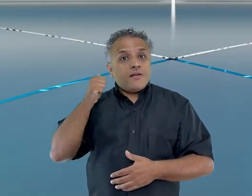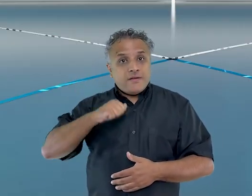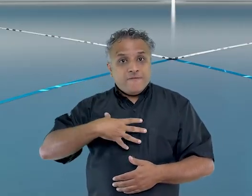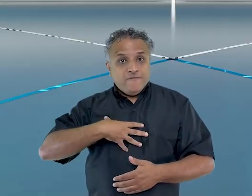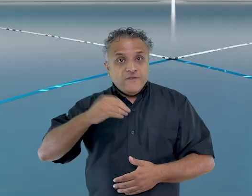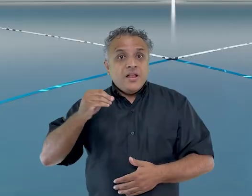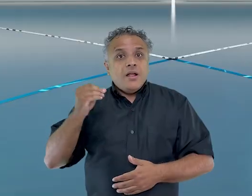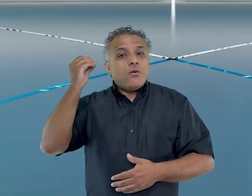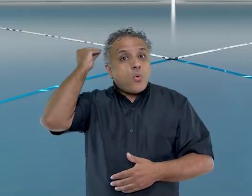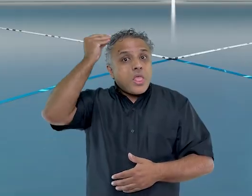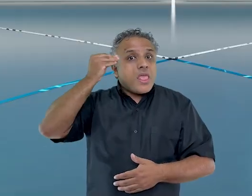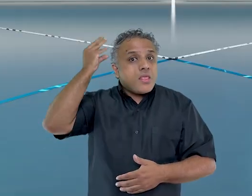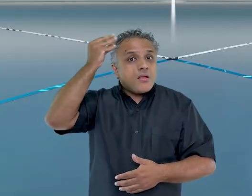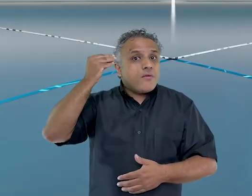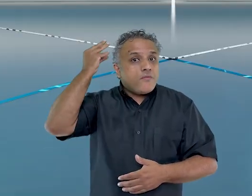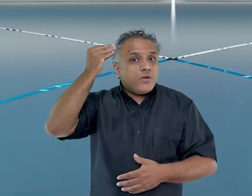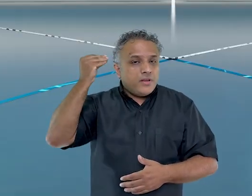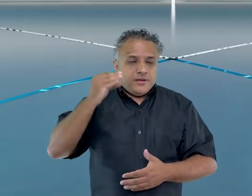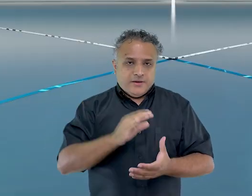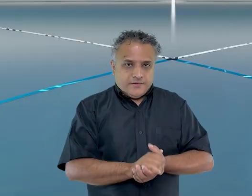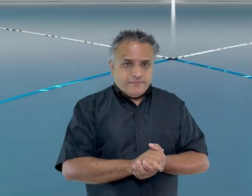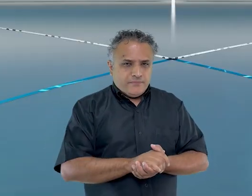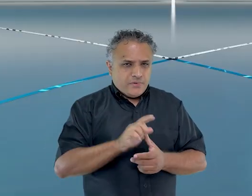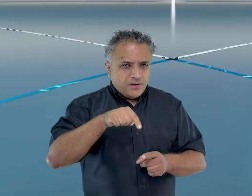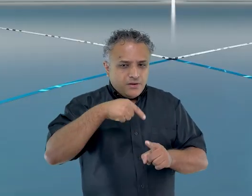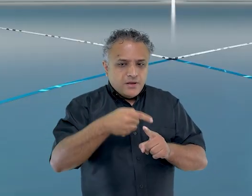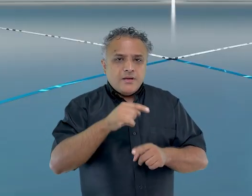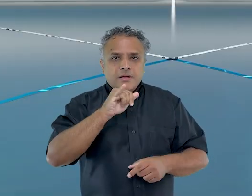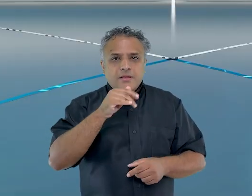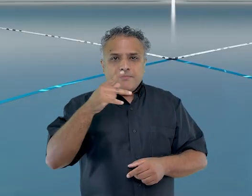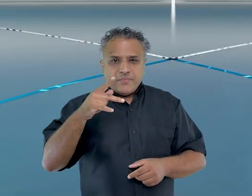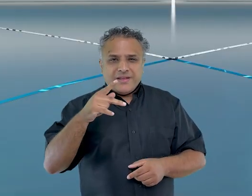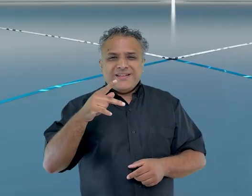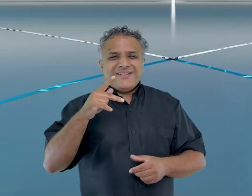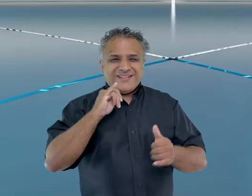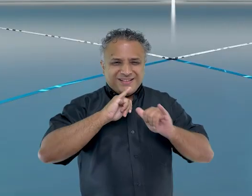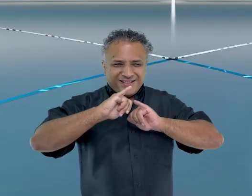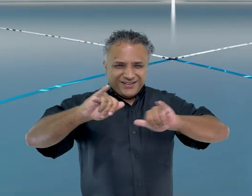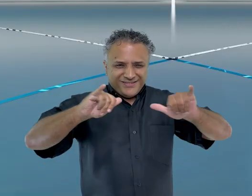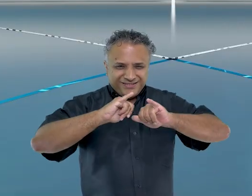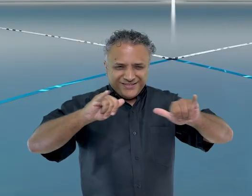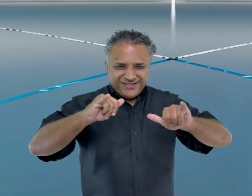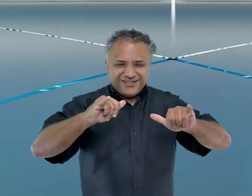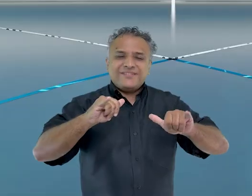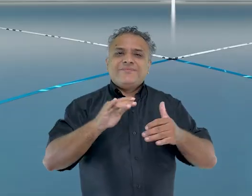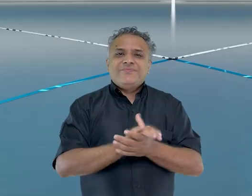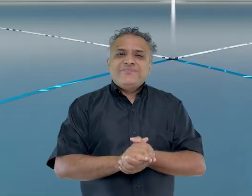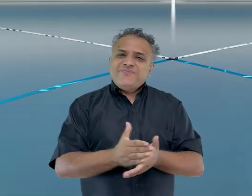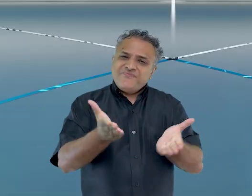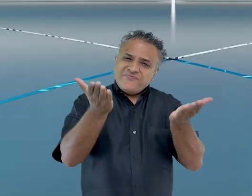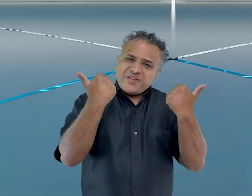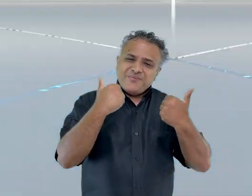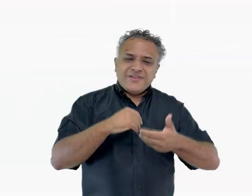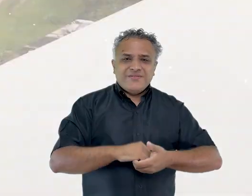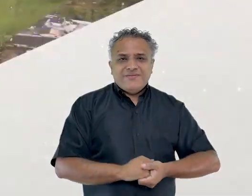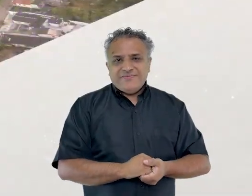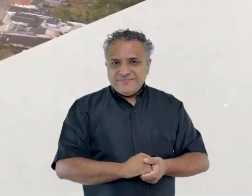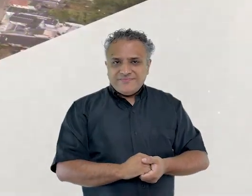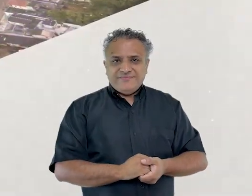idade com esquizofrenia. E tem mais no IT Notícias. O Inteiro Teor começa agora. Vem comigo!